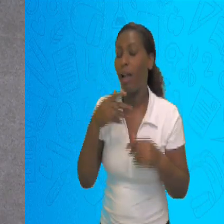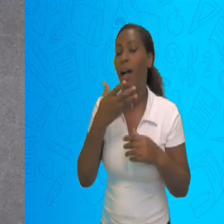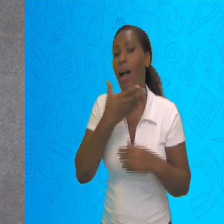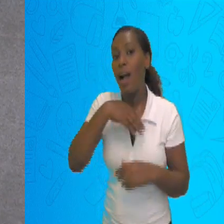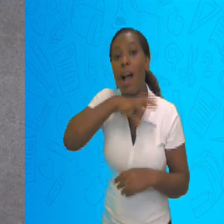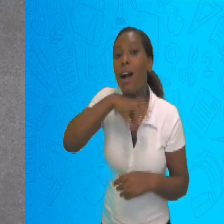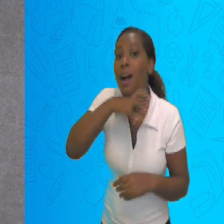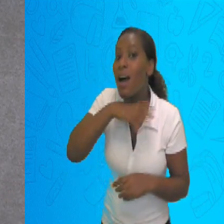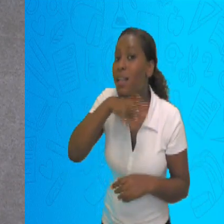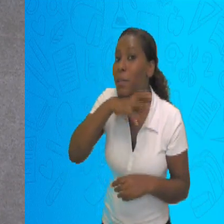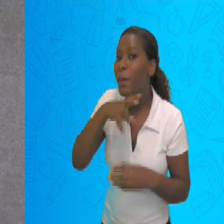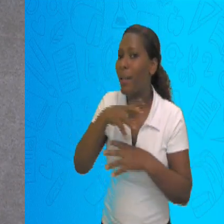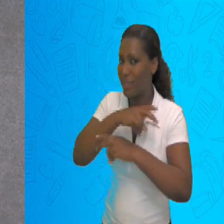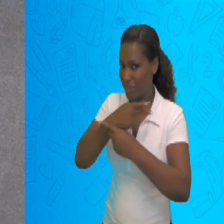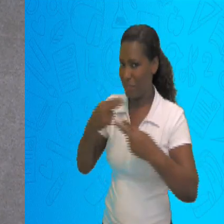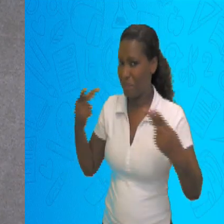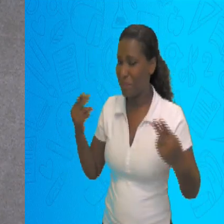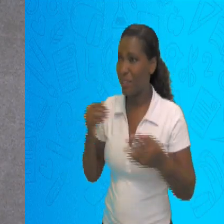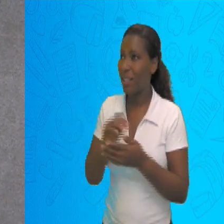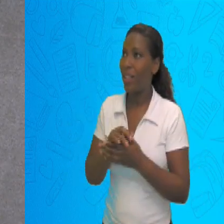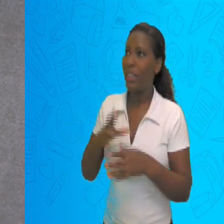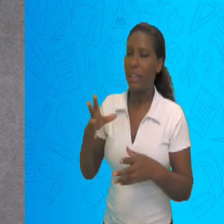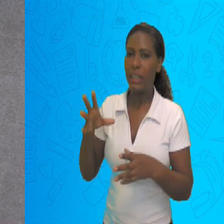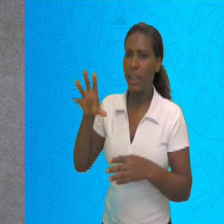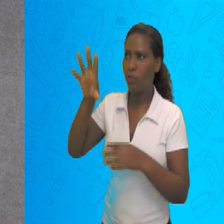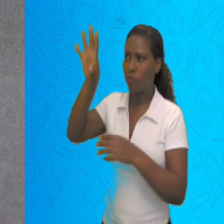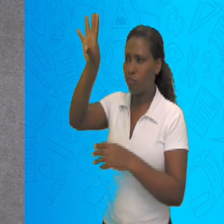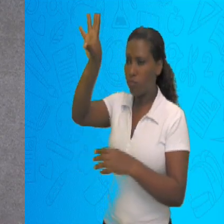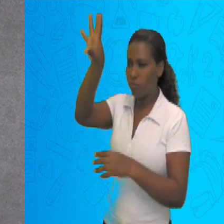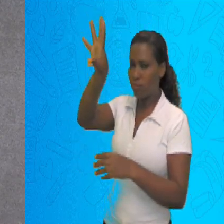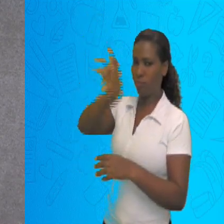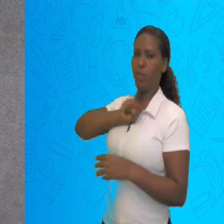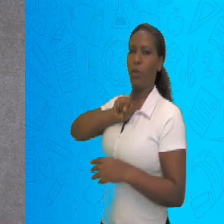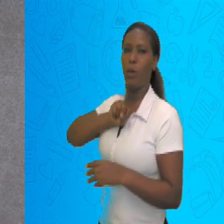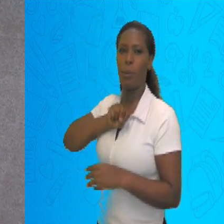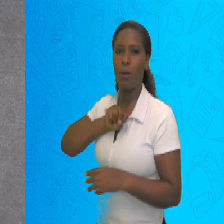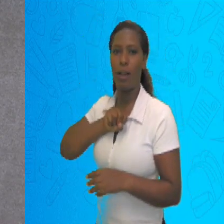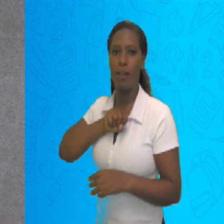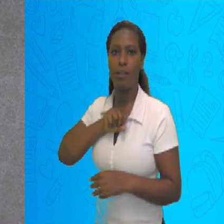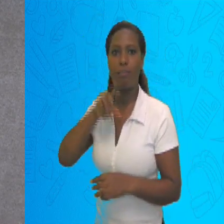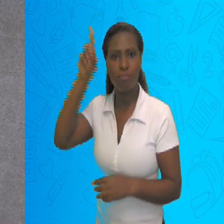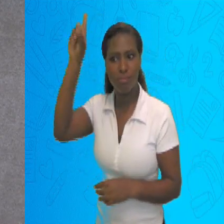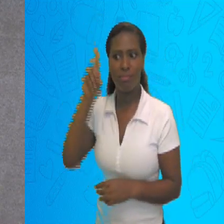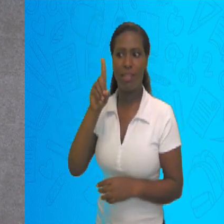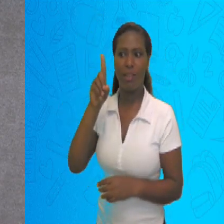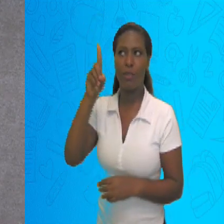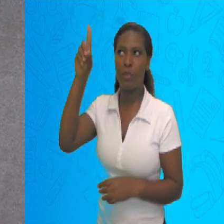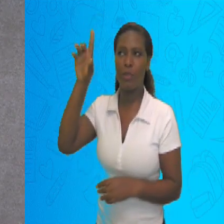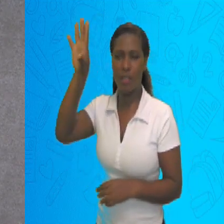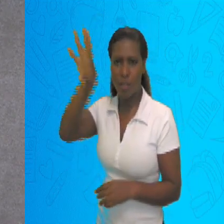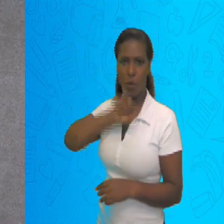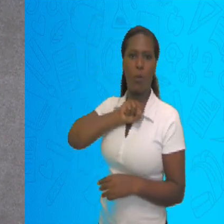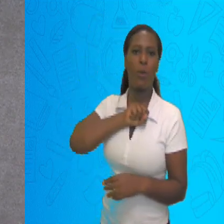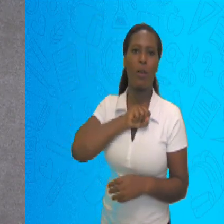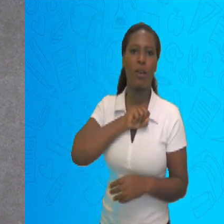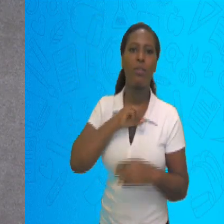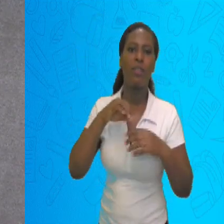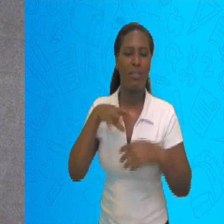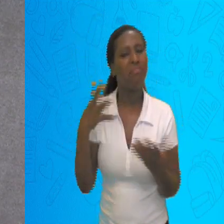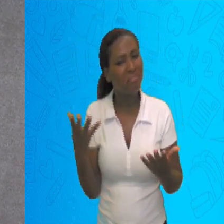com o mundo espiritual, os pajés, sendo um homem ou mulher. Tupã era o